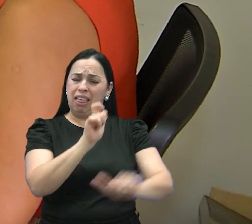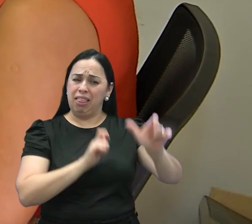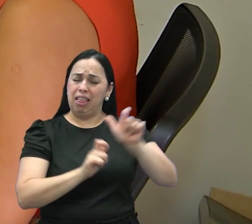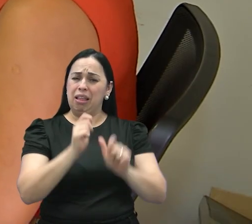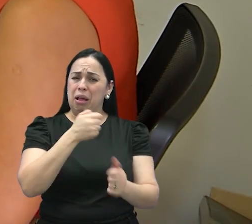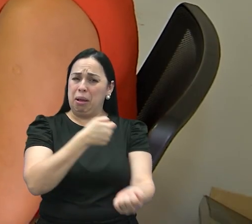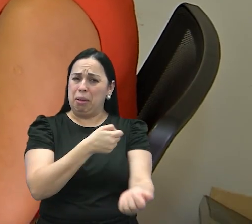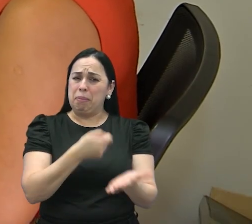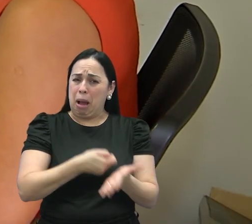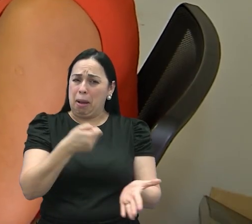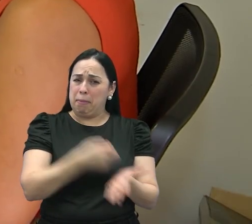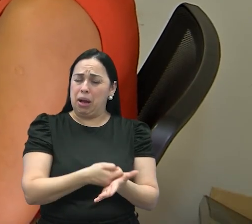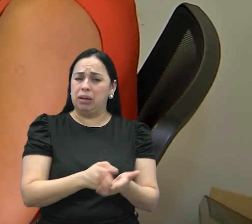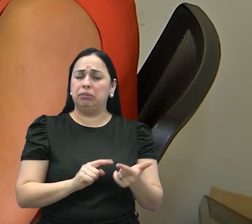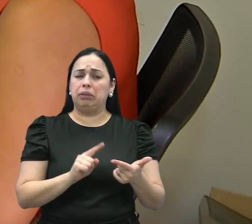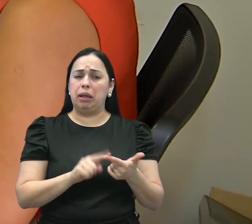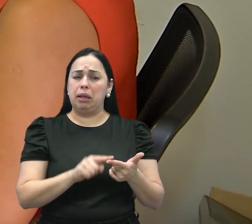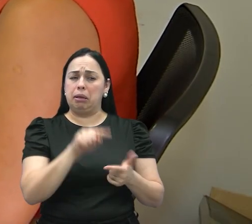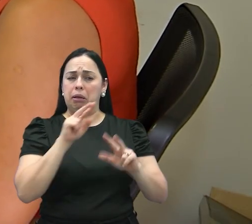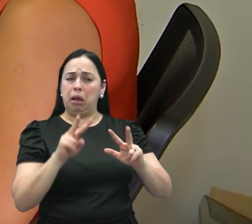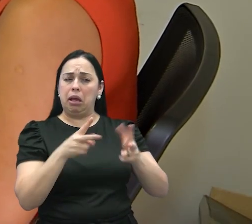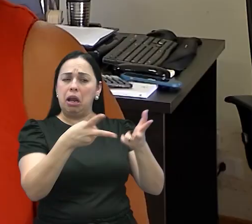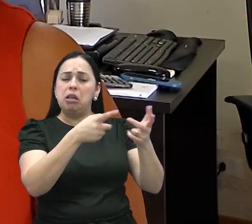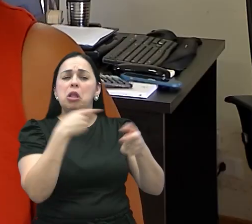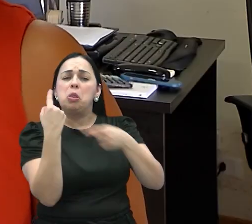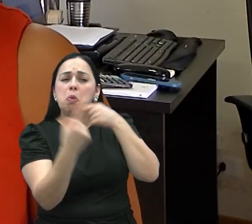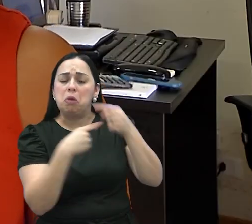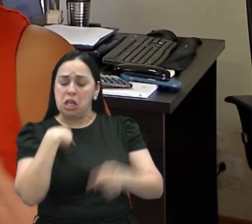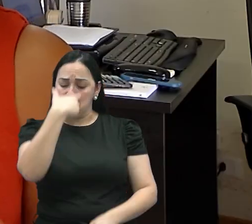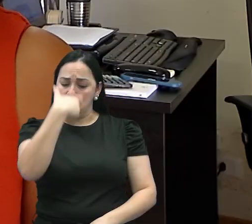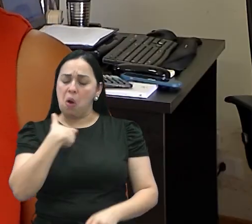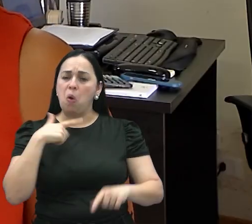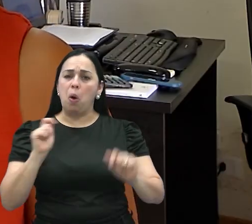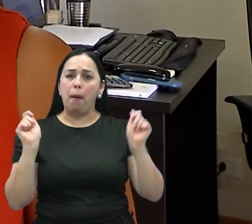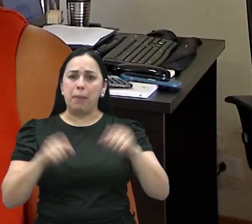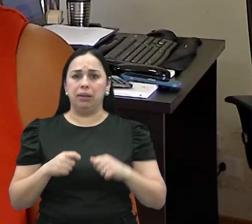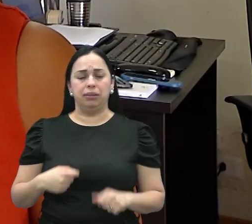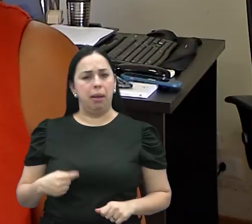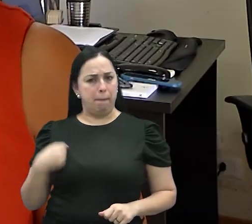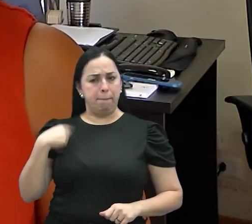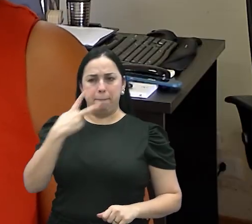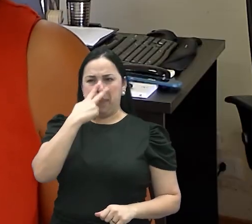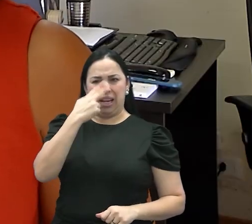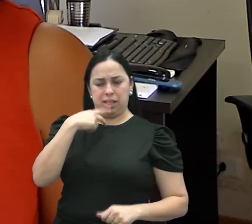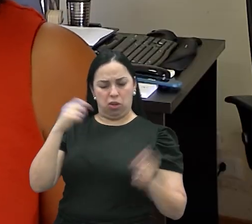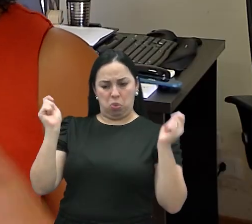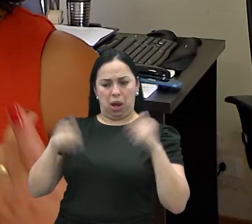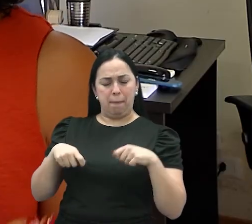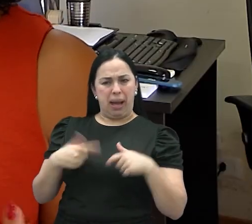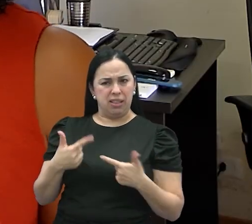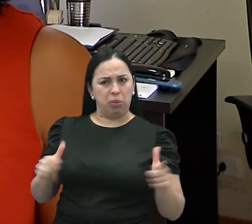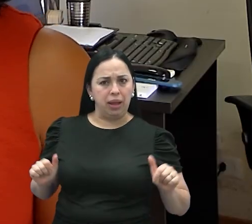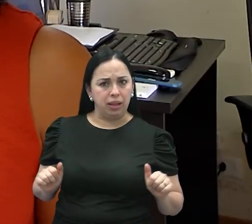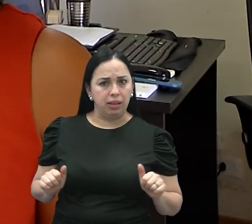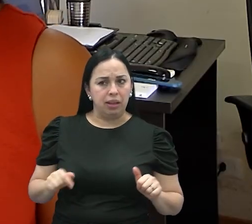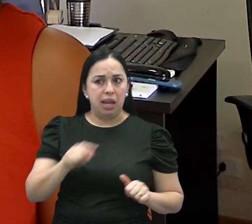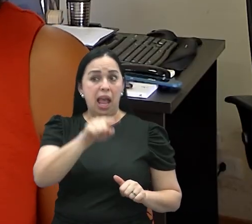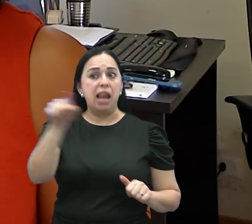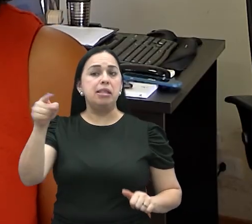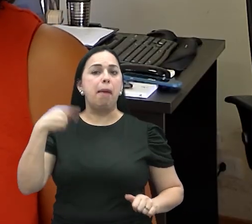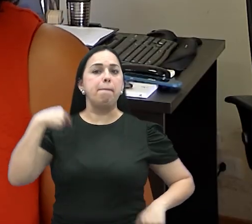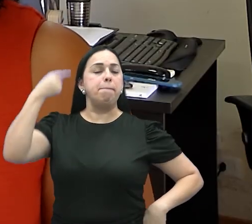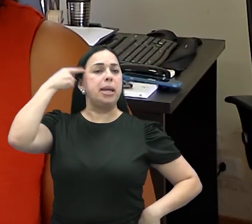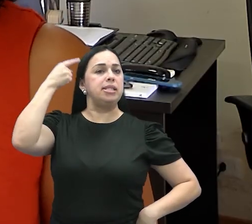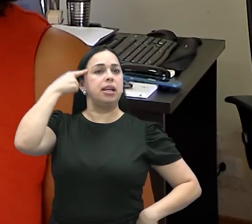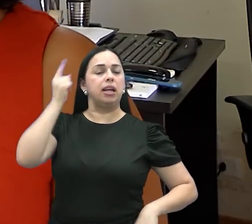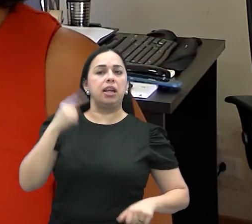e dúvidas sobre a competência à frente da empresa. Dá a impressão que você não é capaz, Ou então que eles acham que não